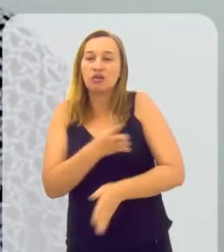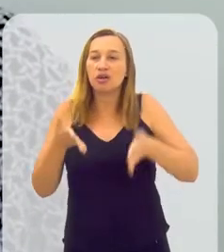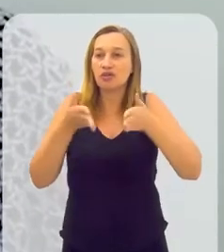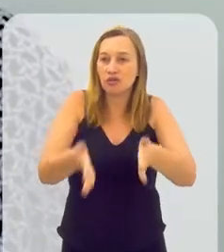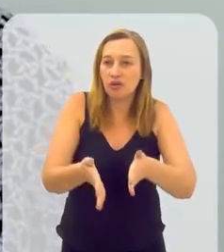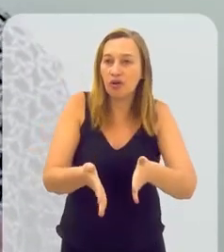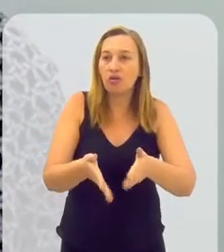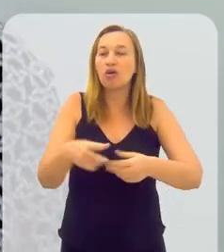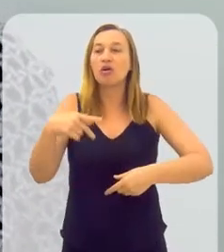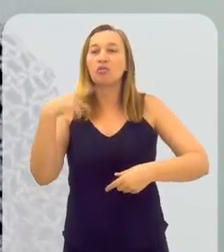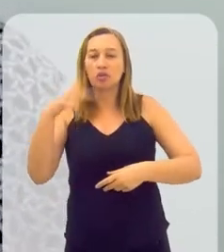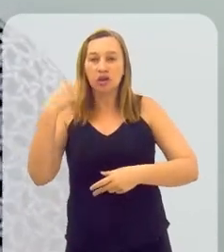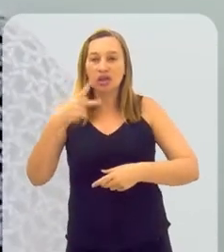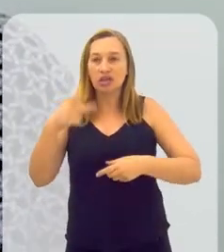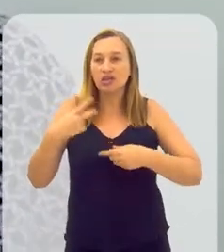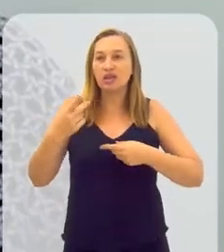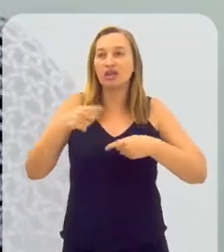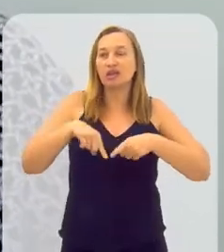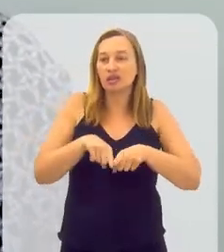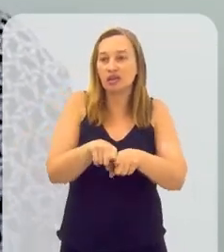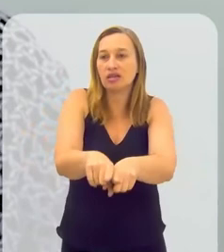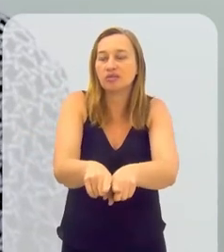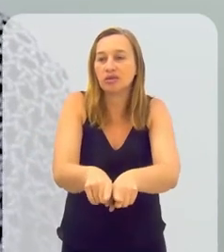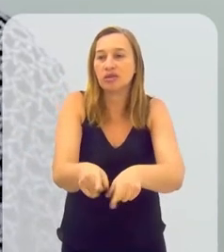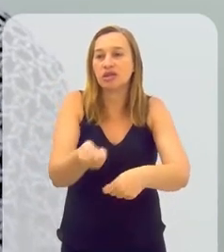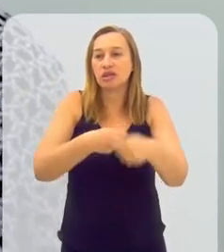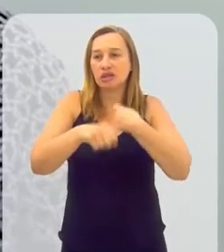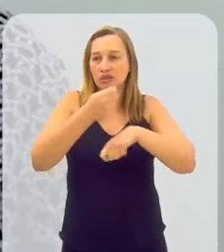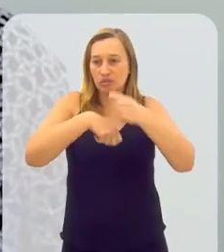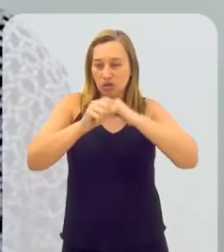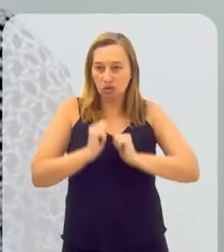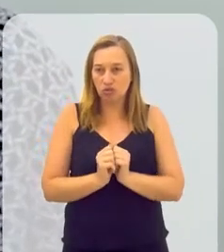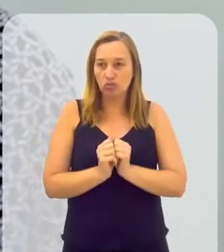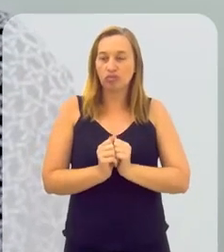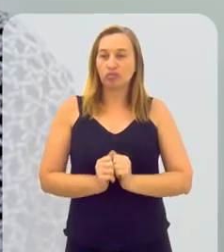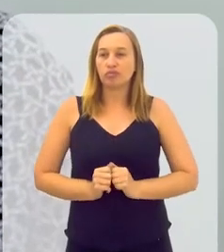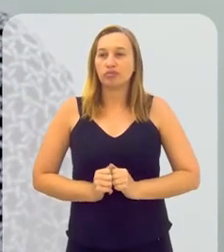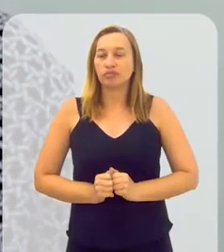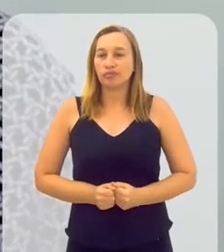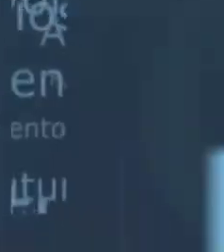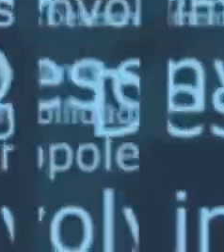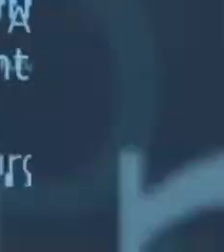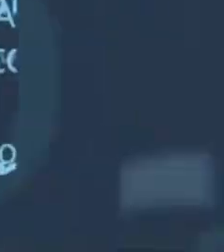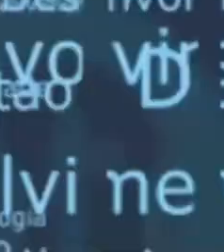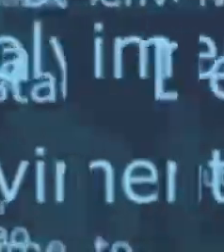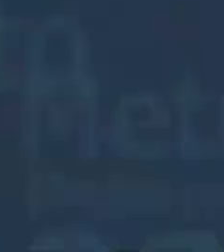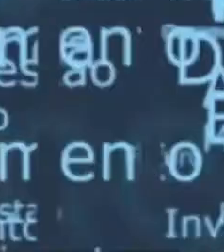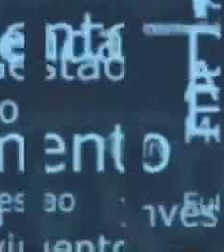fazer um rápido intervalo e voltamos já. Rio em Foco aqui, política e economia caminham juntas.